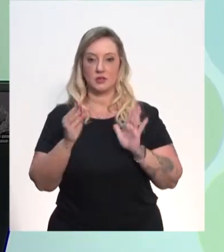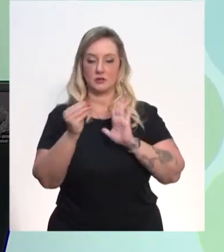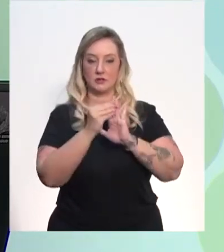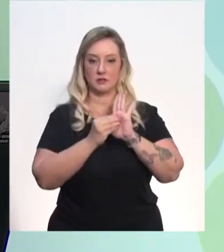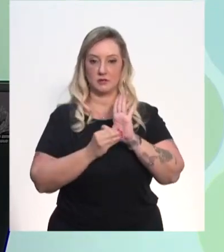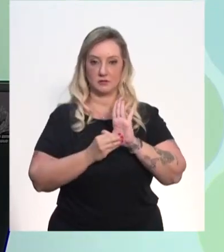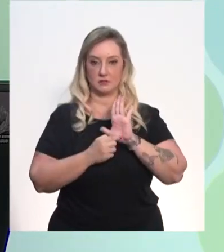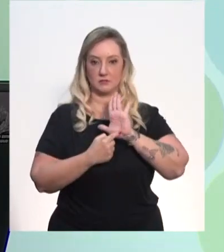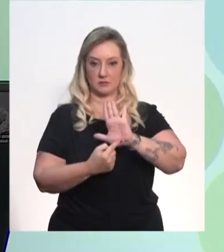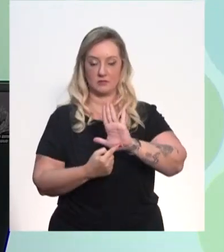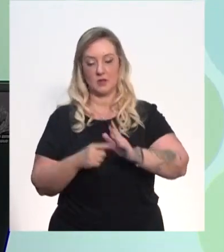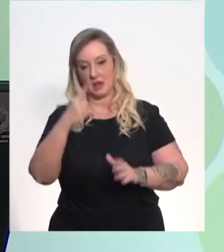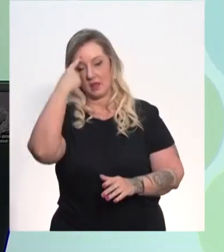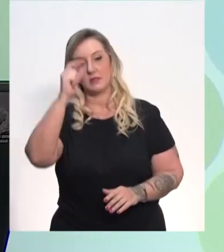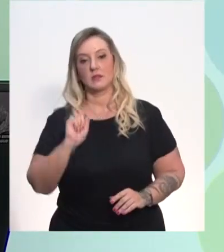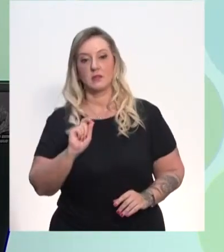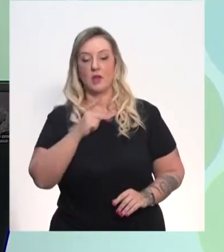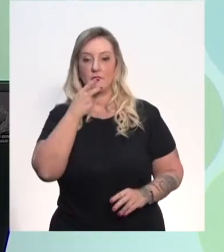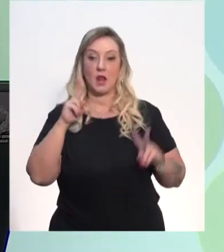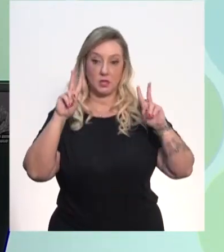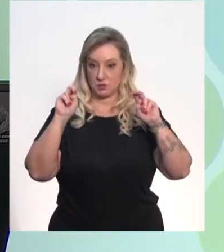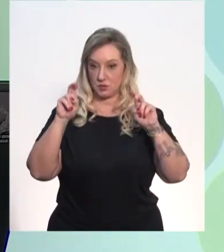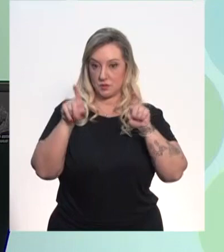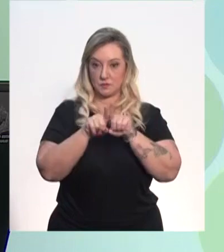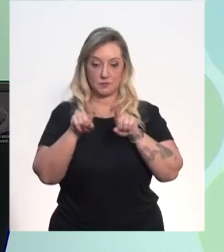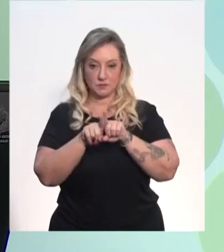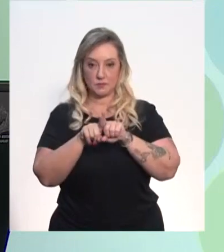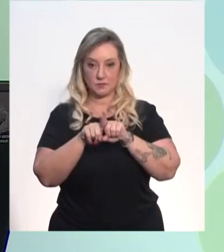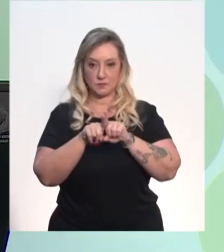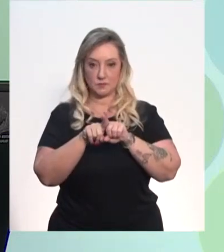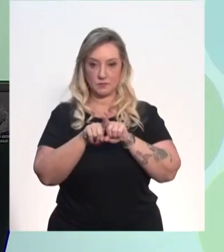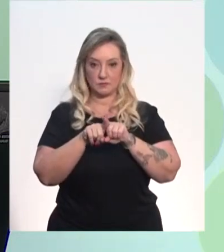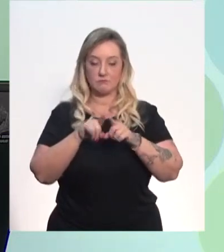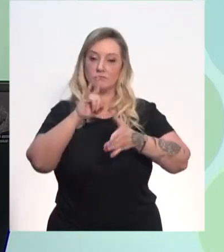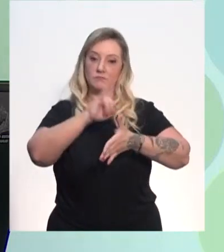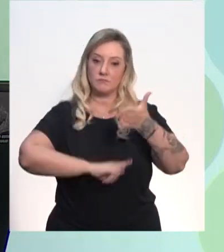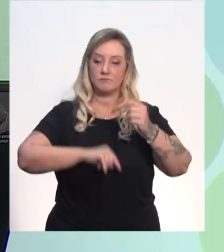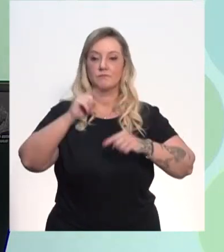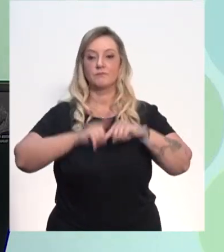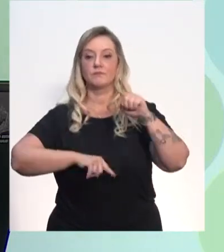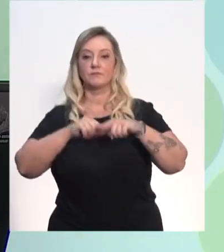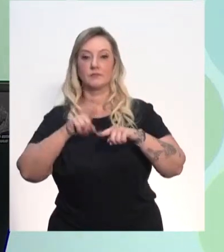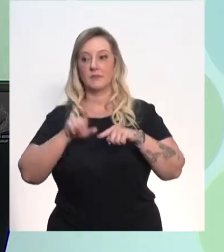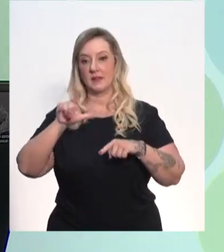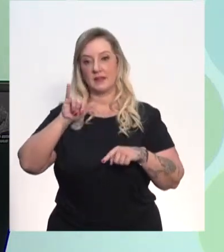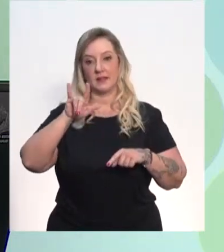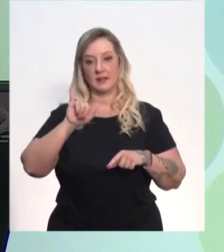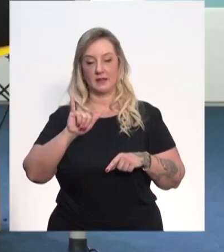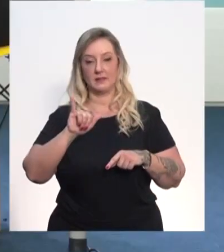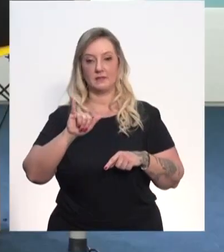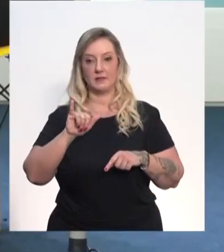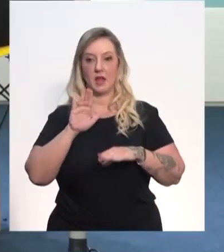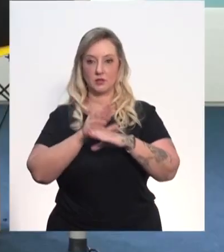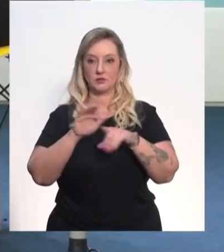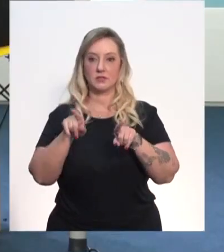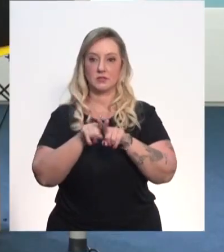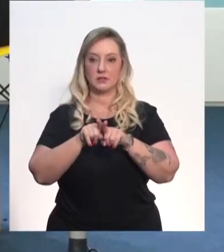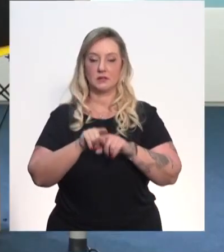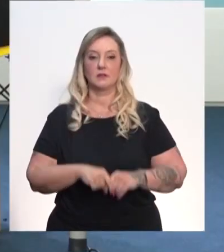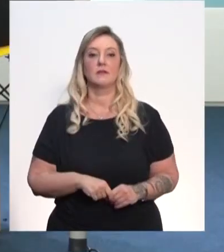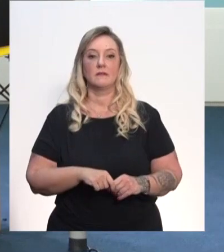se apropriem dele, porque nesse momento de adaptação de alguma pauta que já esteja disponível, ou mesmo a criação